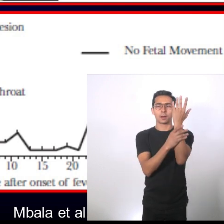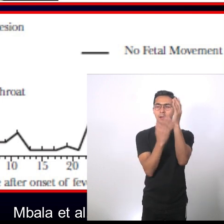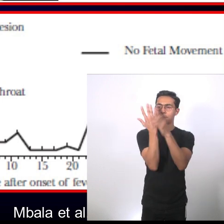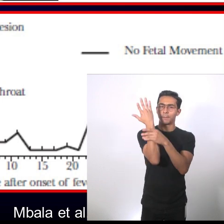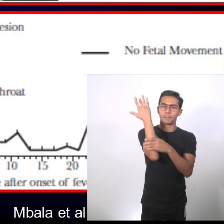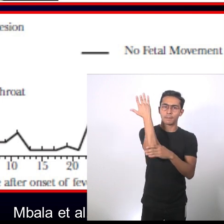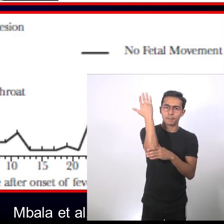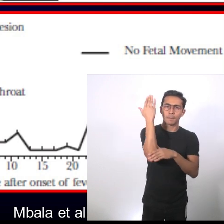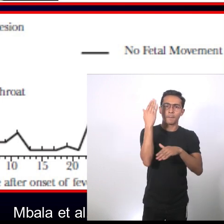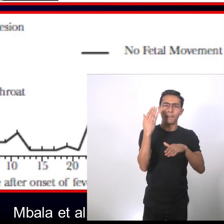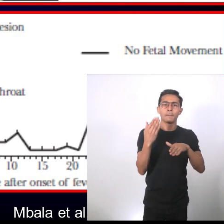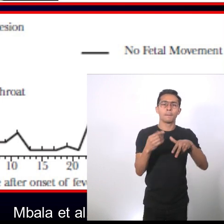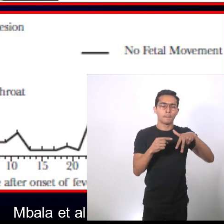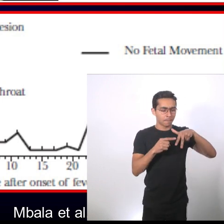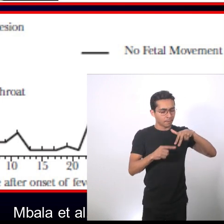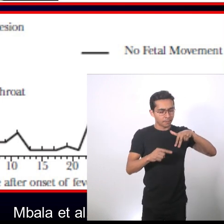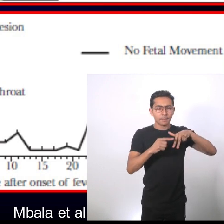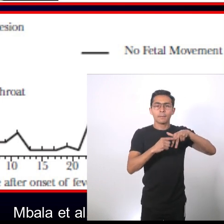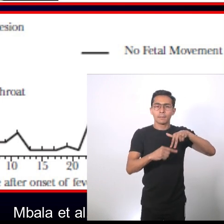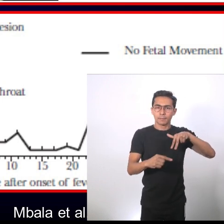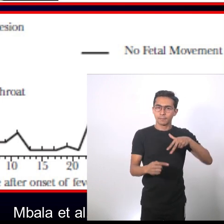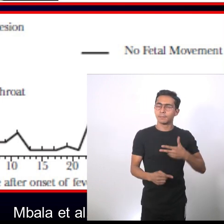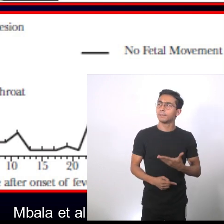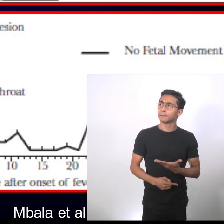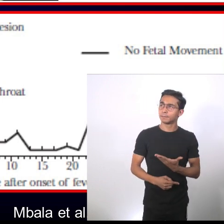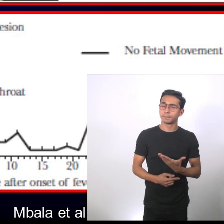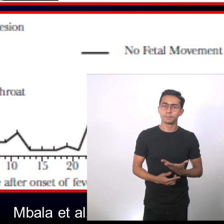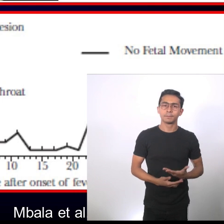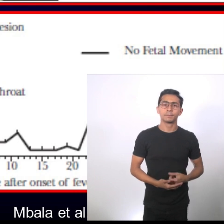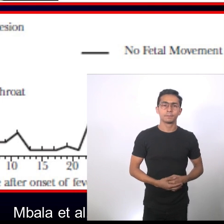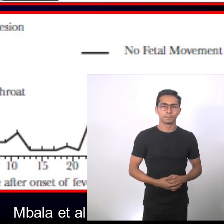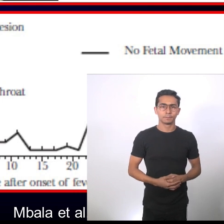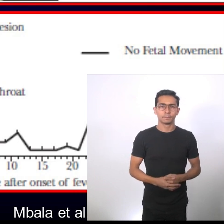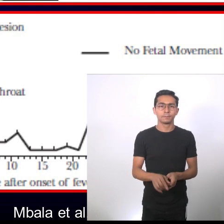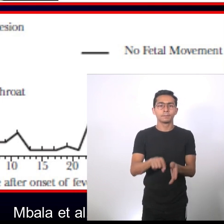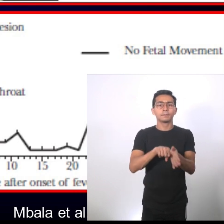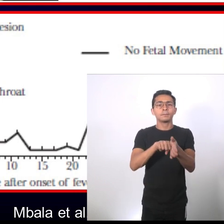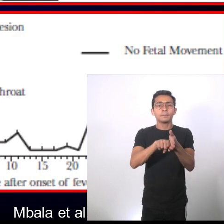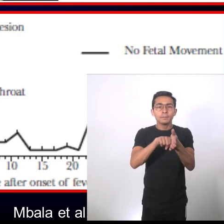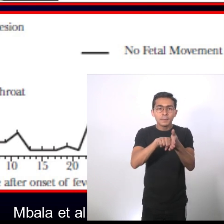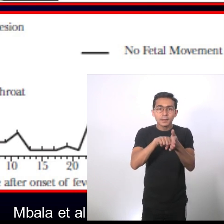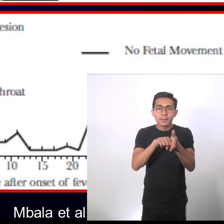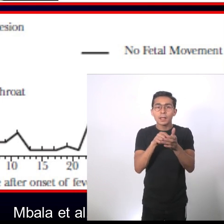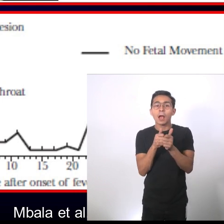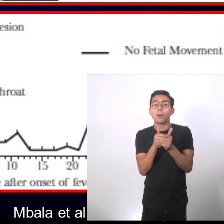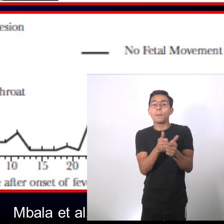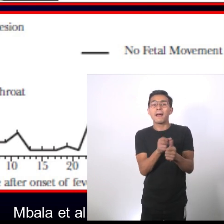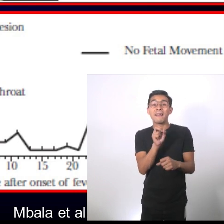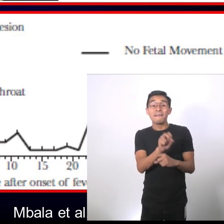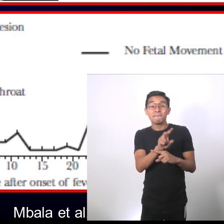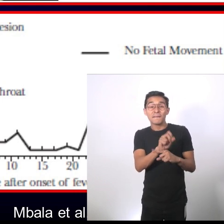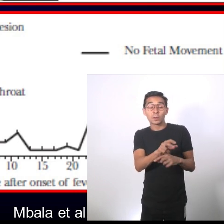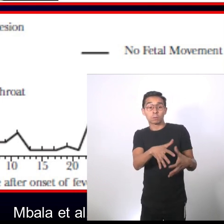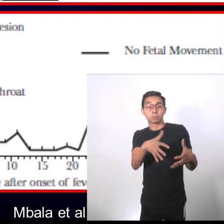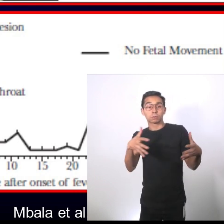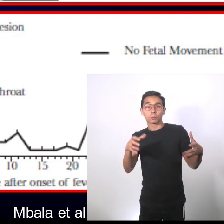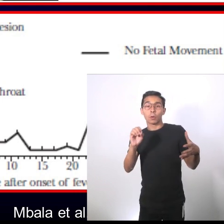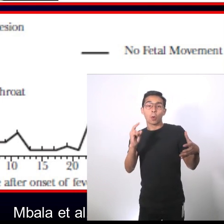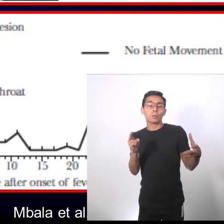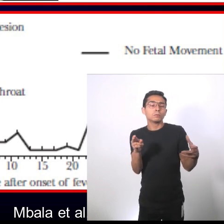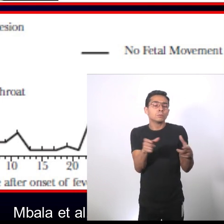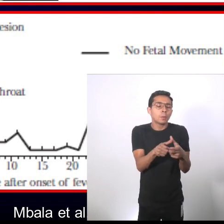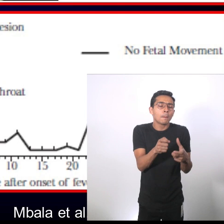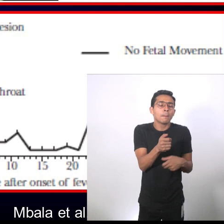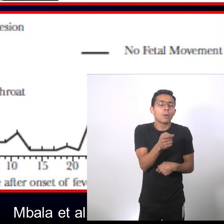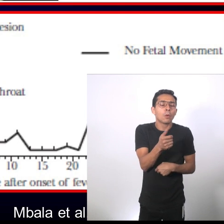e eles fazem nesse estudo um elegante acompanhamento da carga do vírus, né, de acordo com o